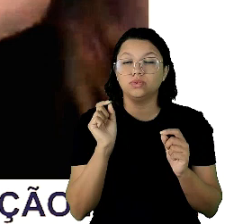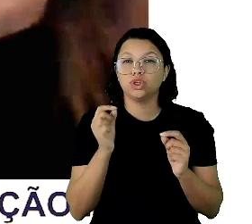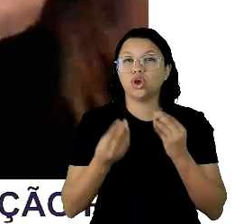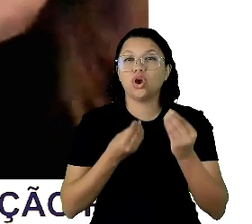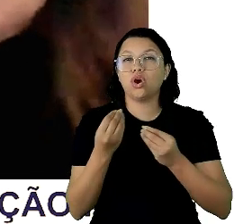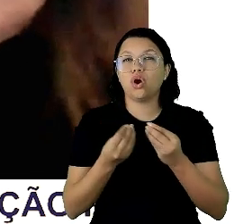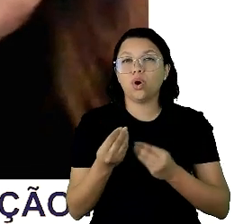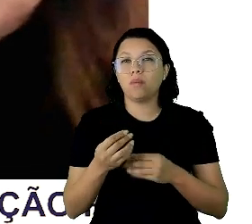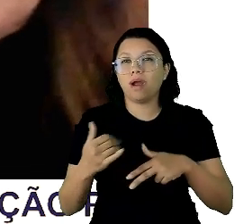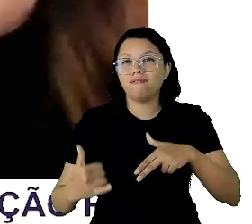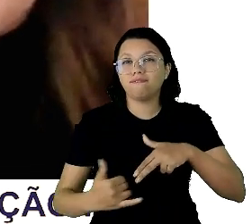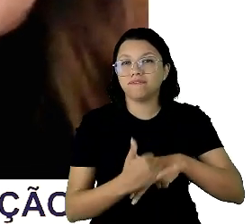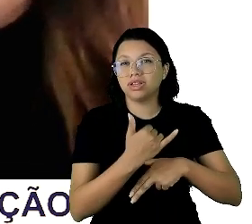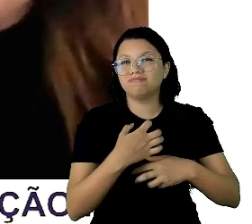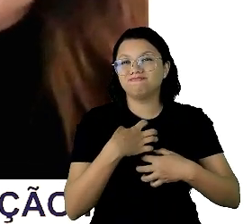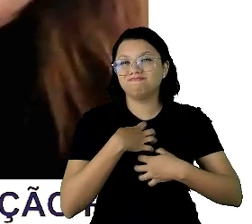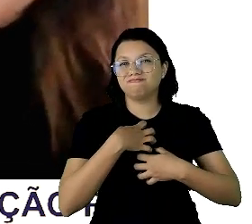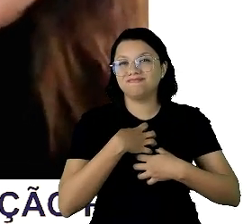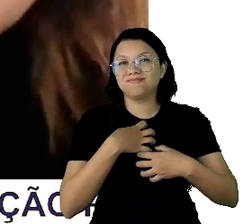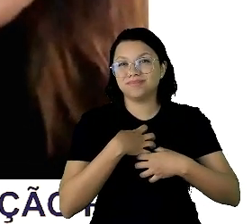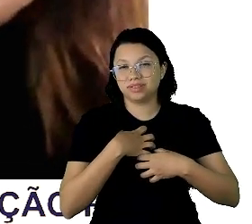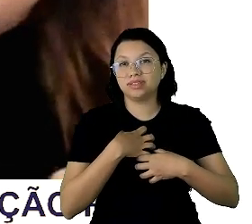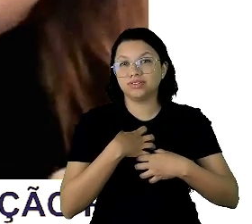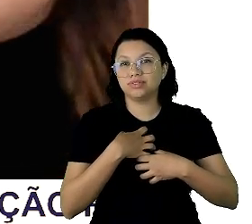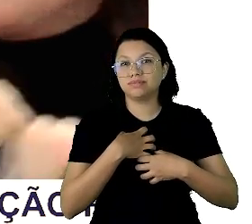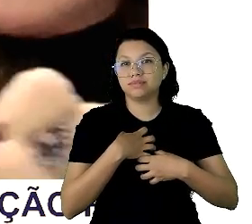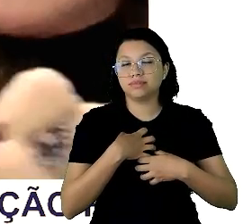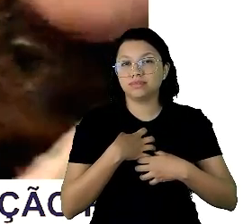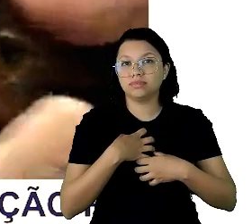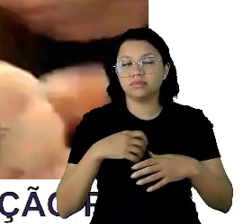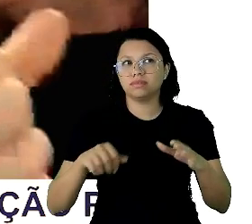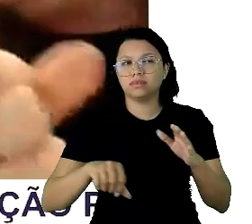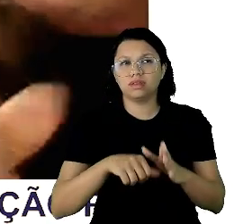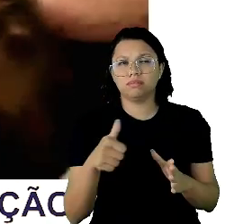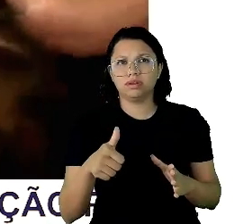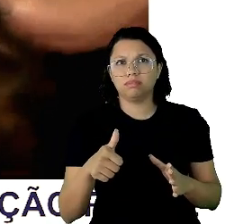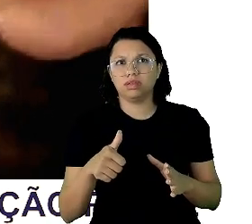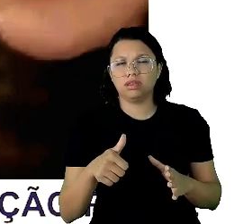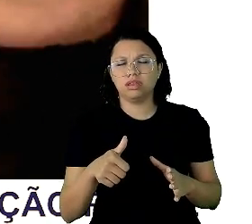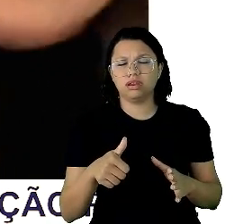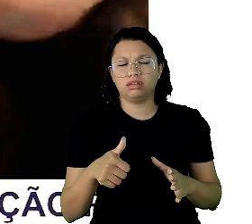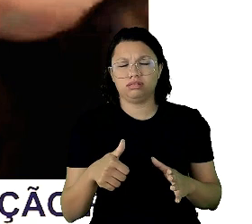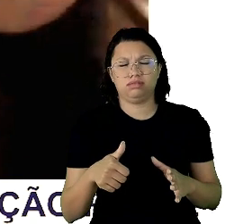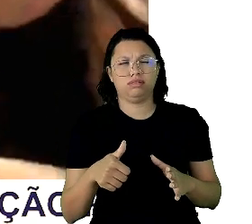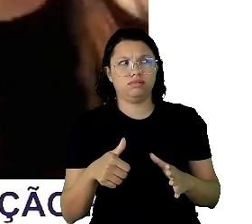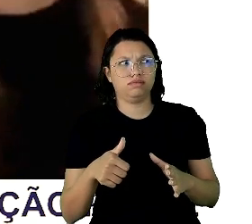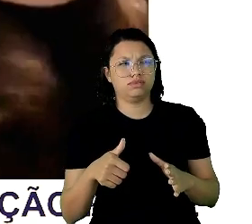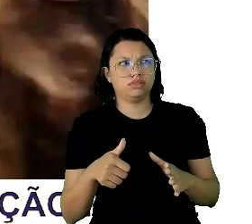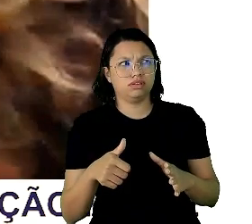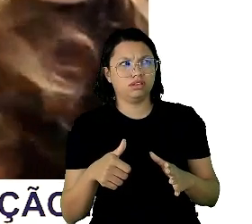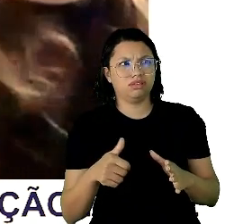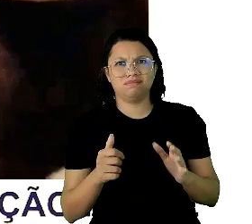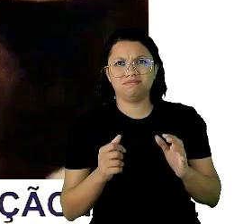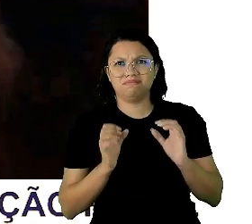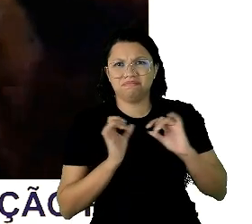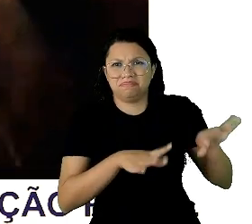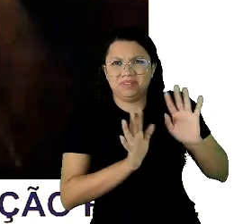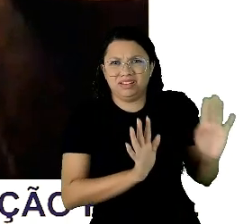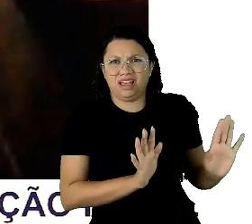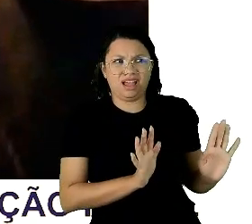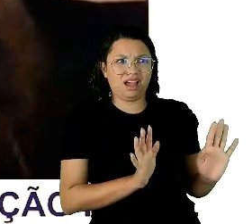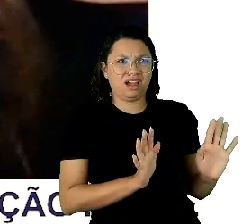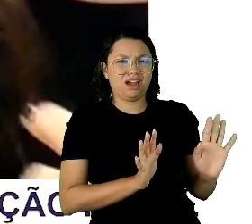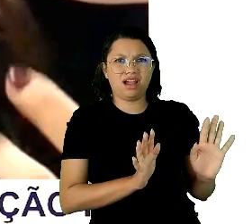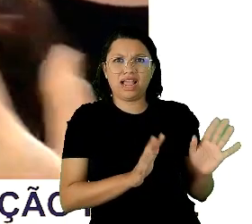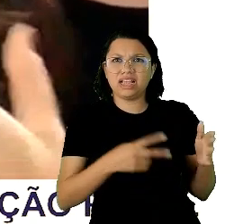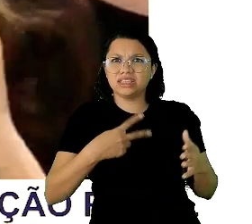um looping. Então, a primeira reação que você tem é do tipo, sabe, me deixa, me larga. Ou a segunda reação do tipo, vou fingir